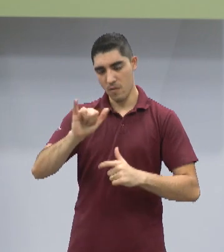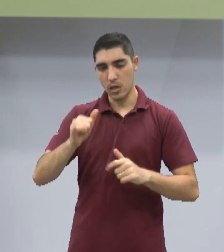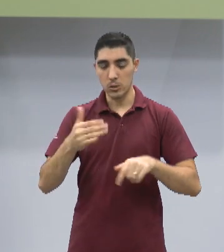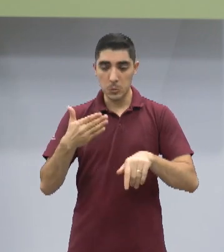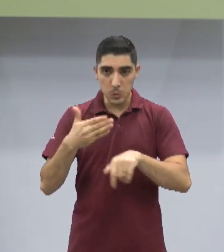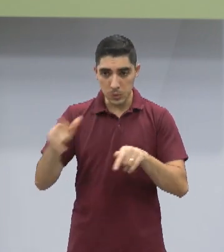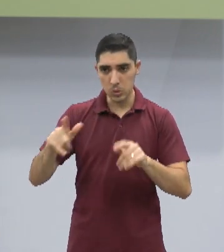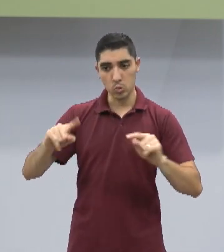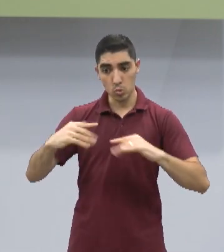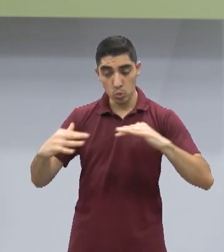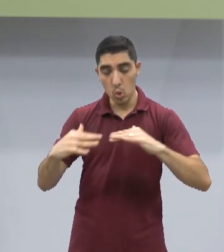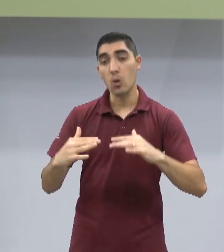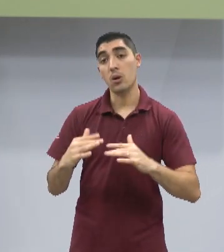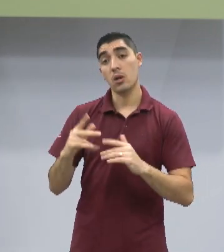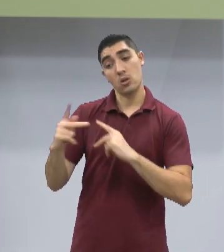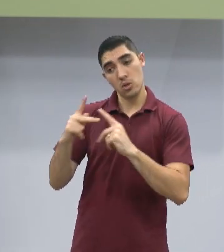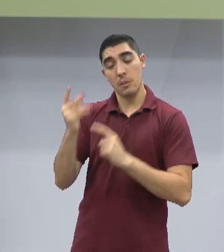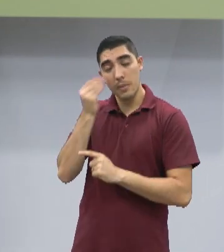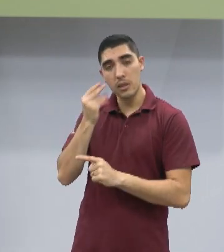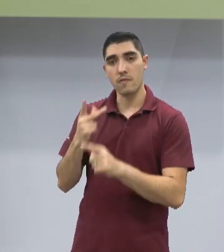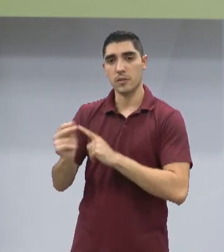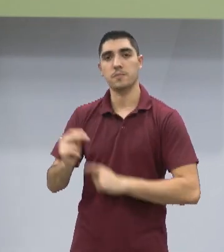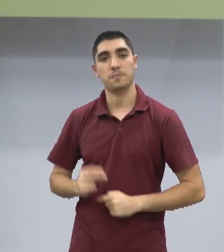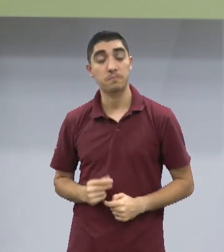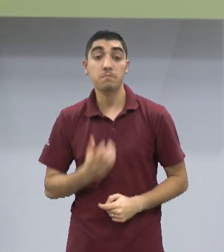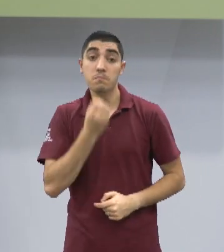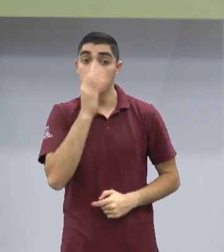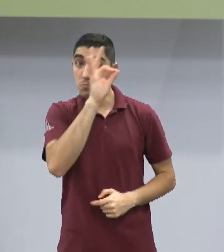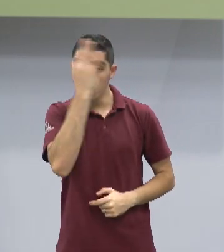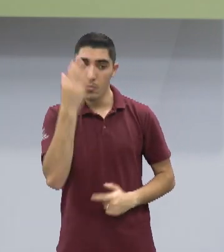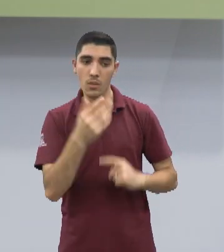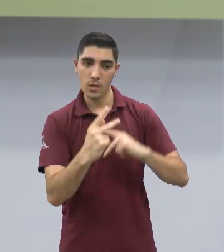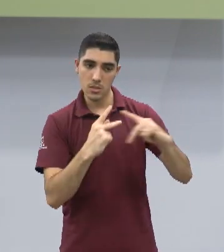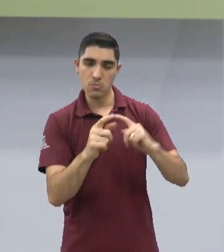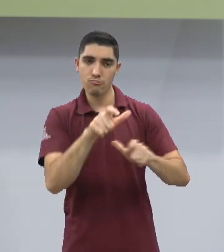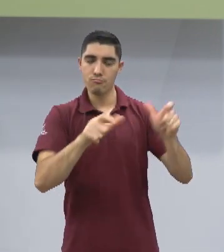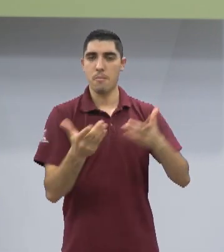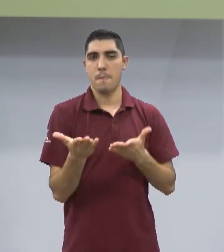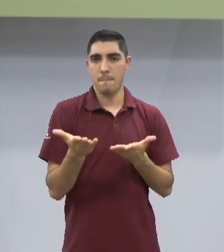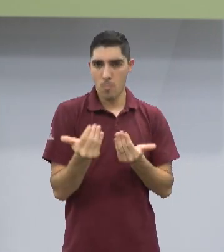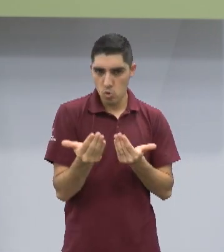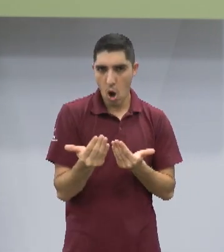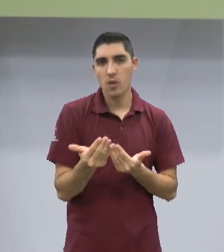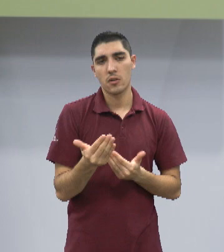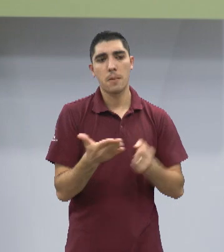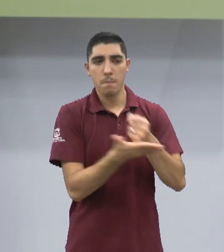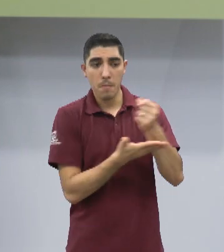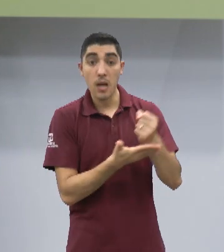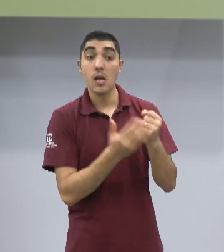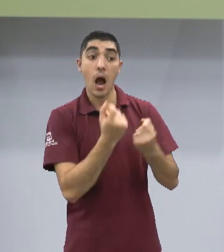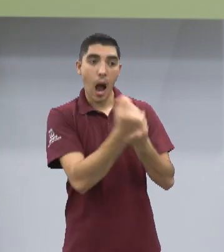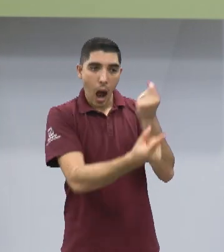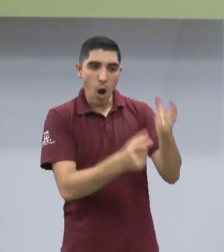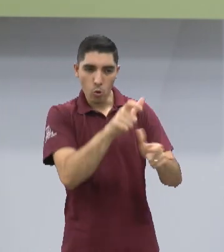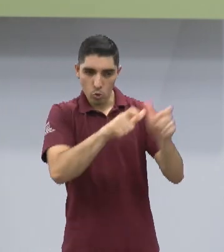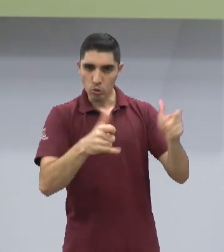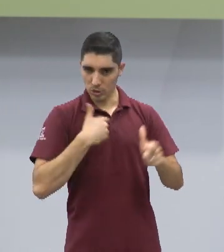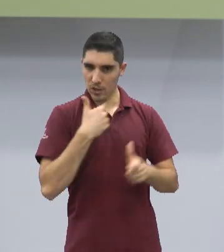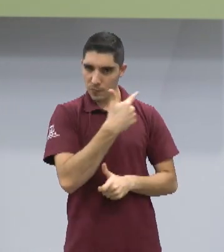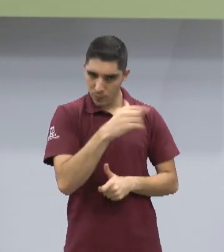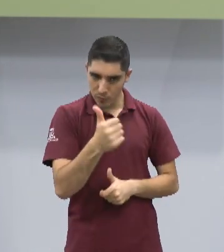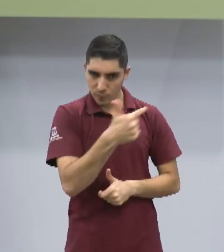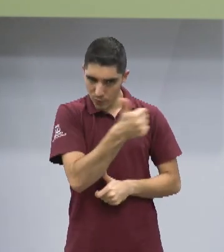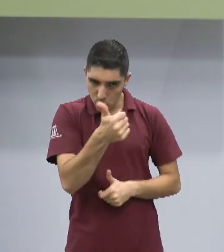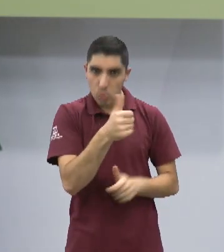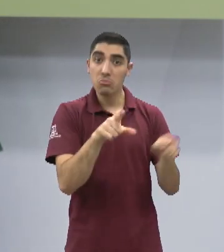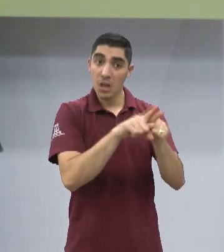aí, a base desse time do São José, muitos garotos que já estão treinando também no time de cima, então é um time forte, mais uma